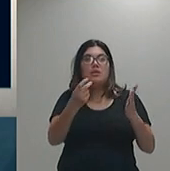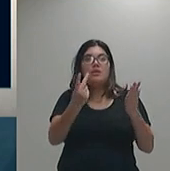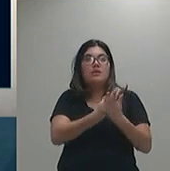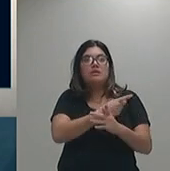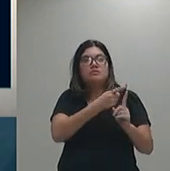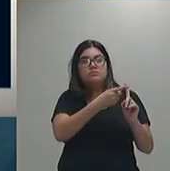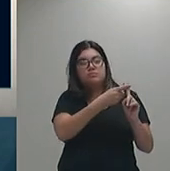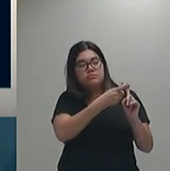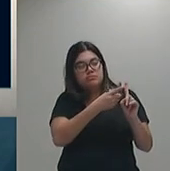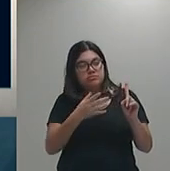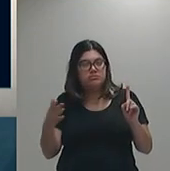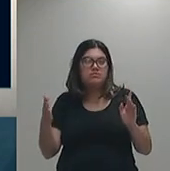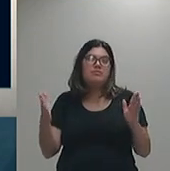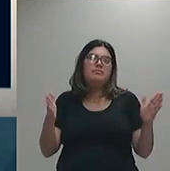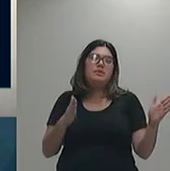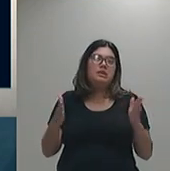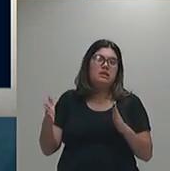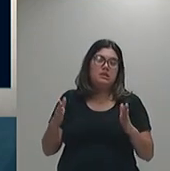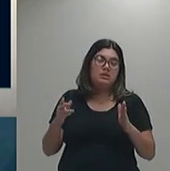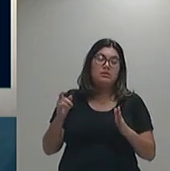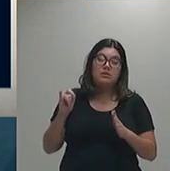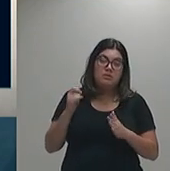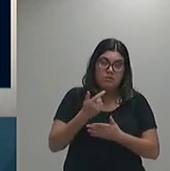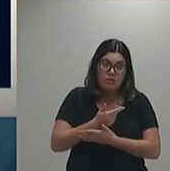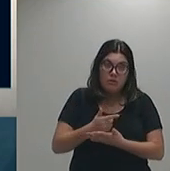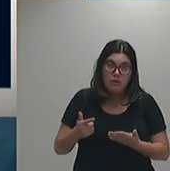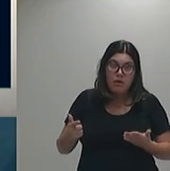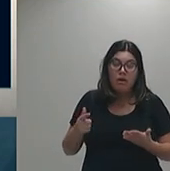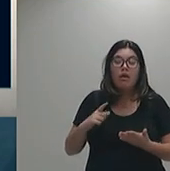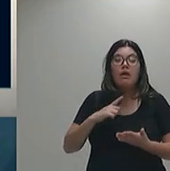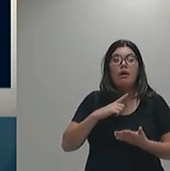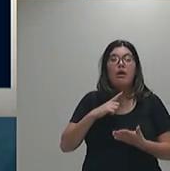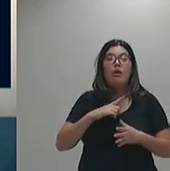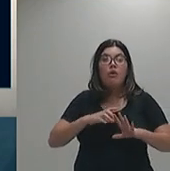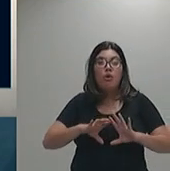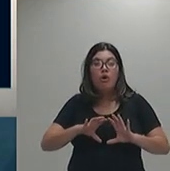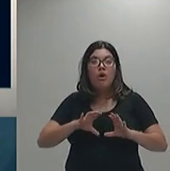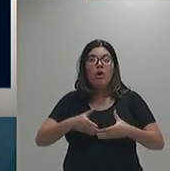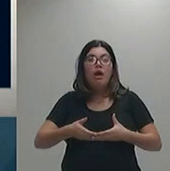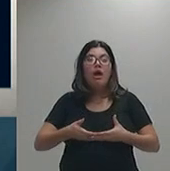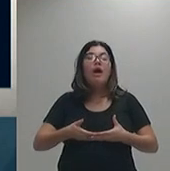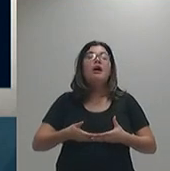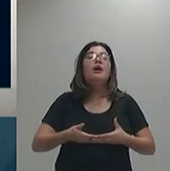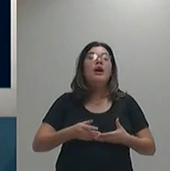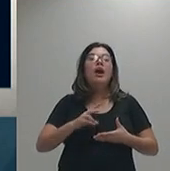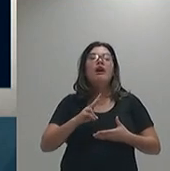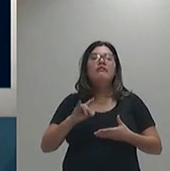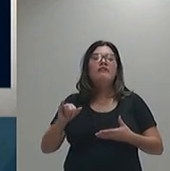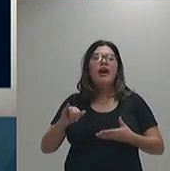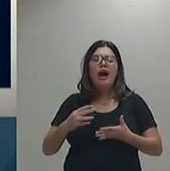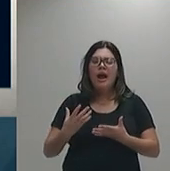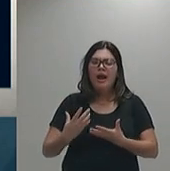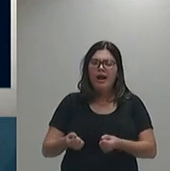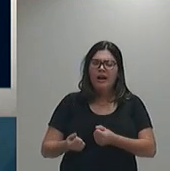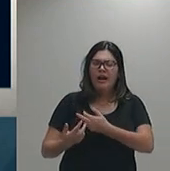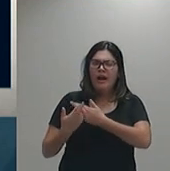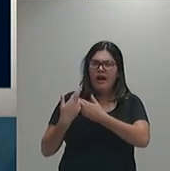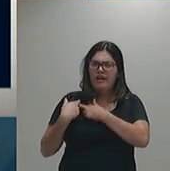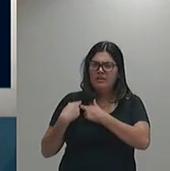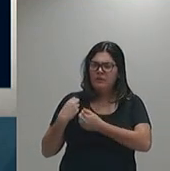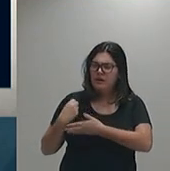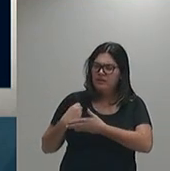nesse caso sem o estipulante e uma coletividade de beneficiários e para assumir esse esse risco assistencial